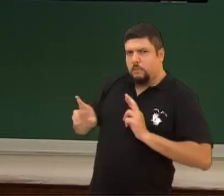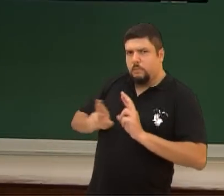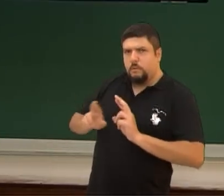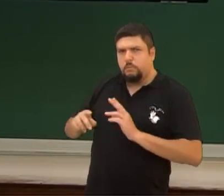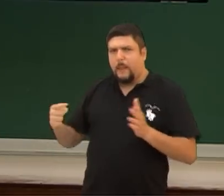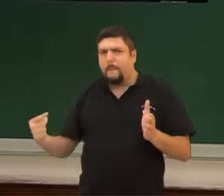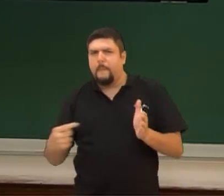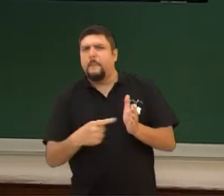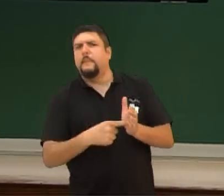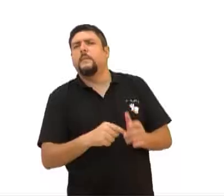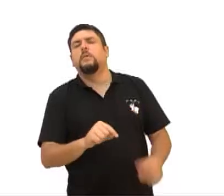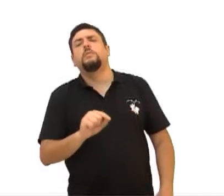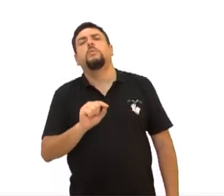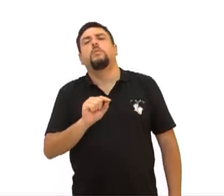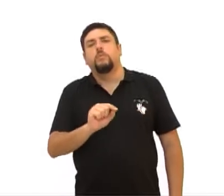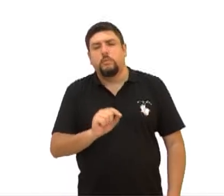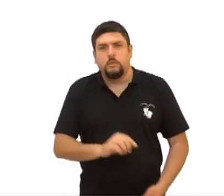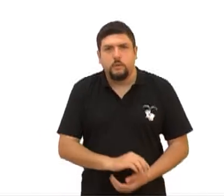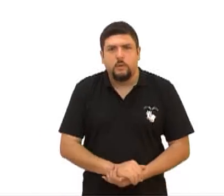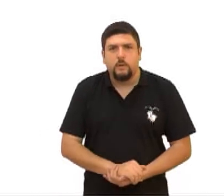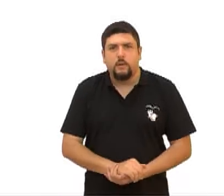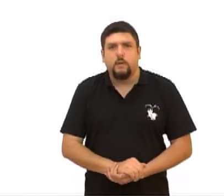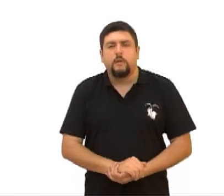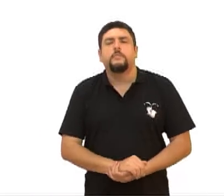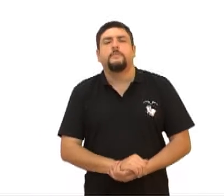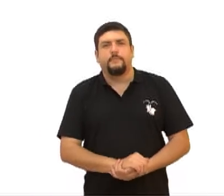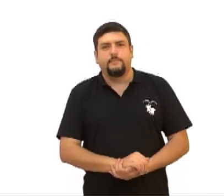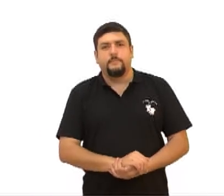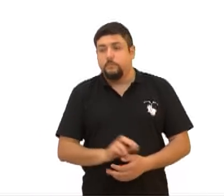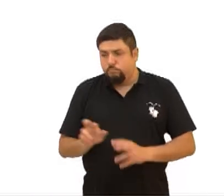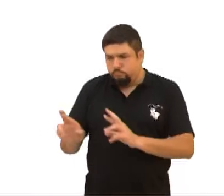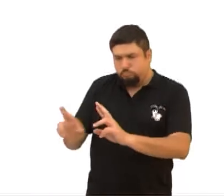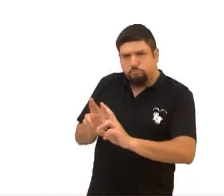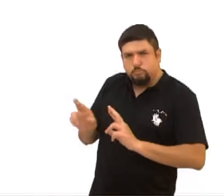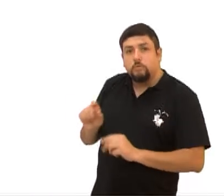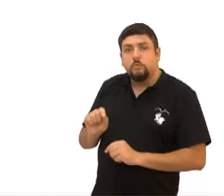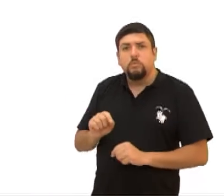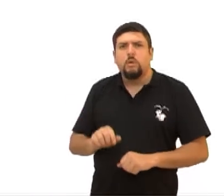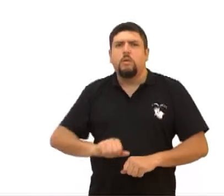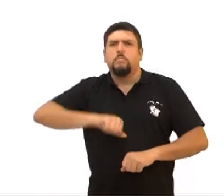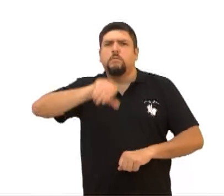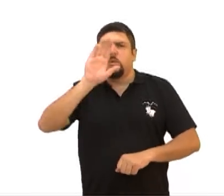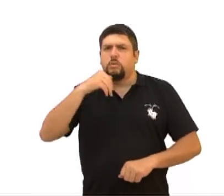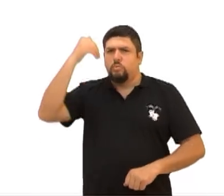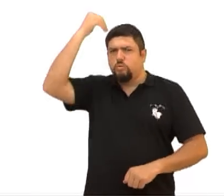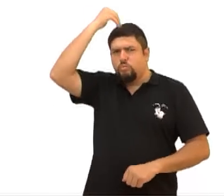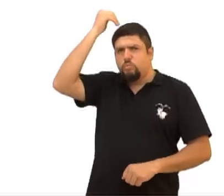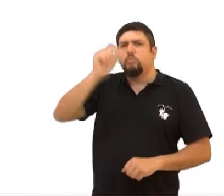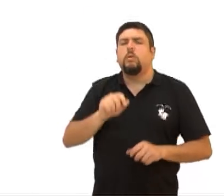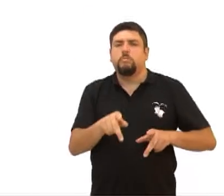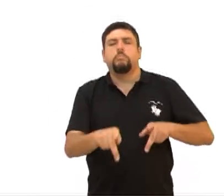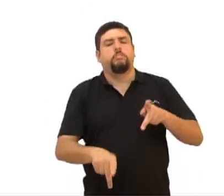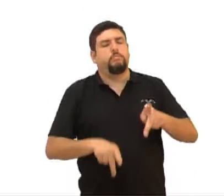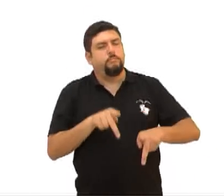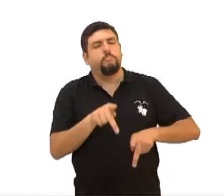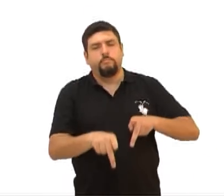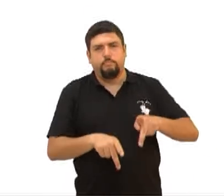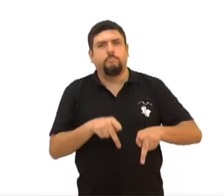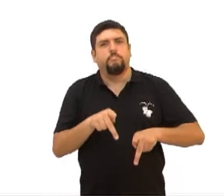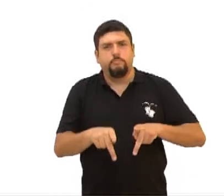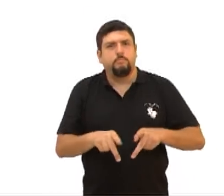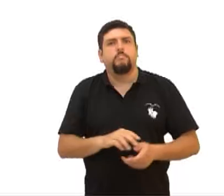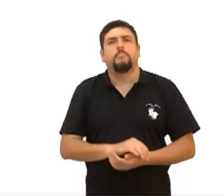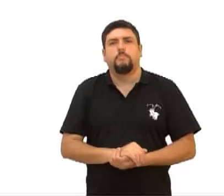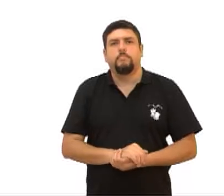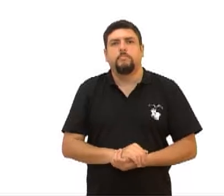maior responsável apontado. Então, eles responderam que a população é considerada a maior responsável por essa crise